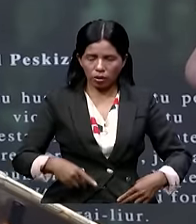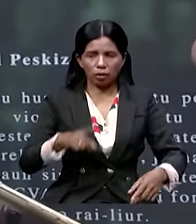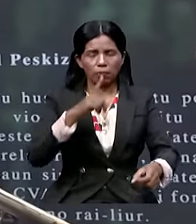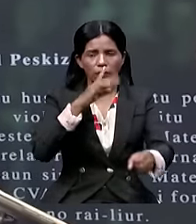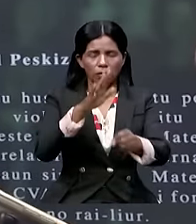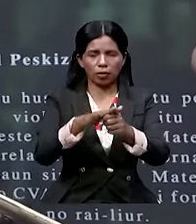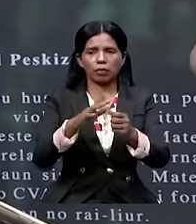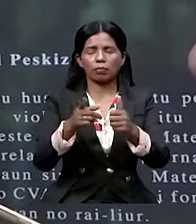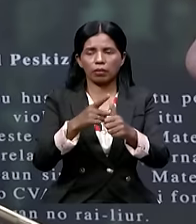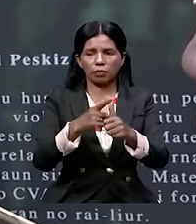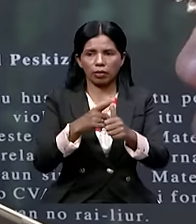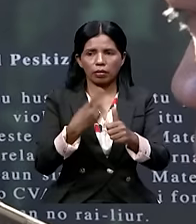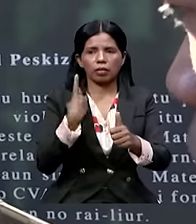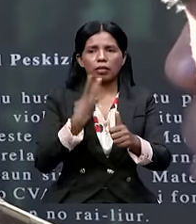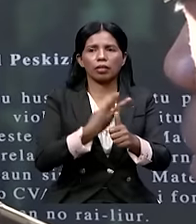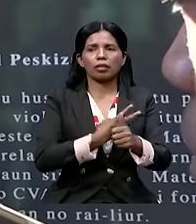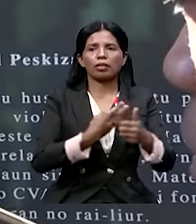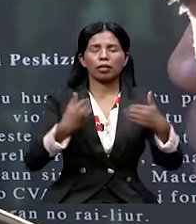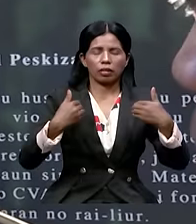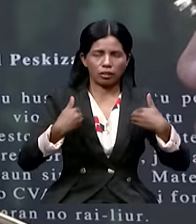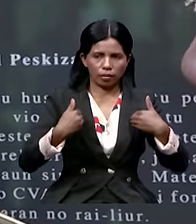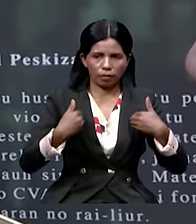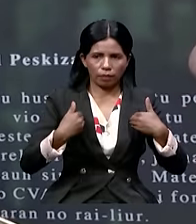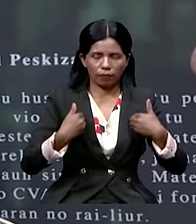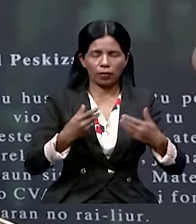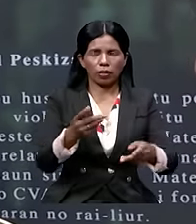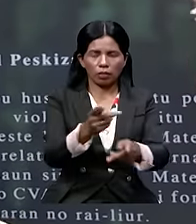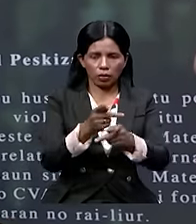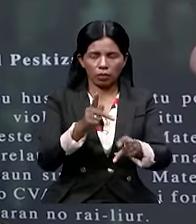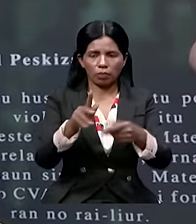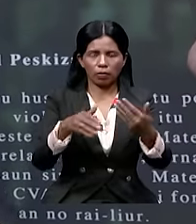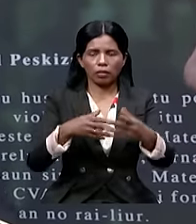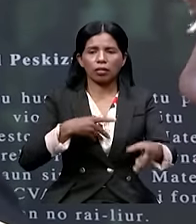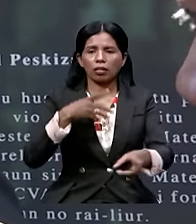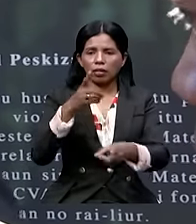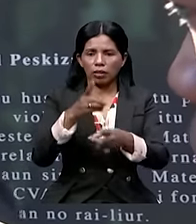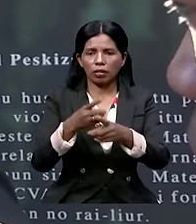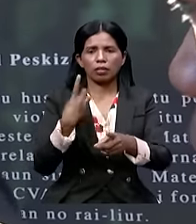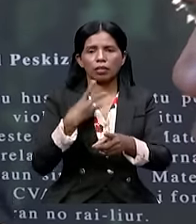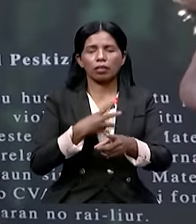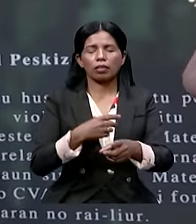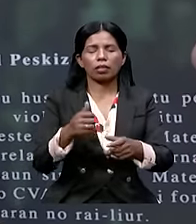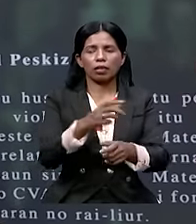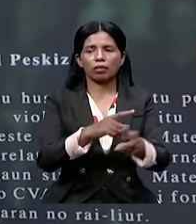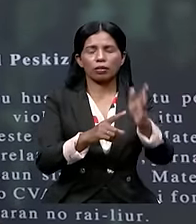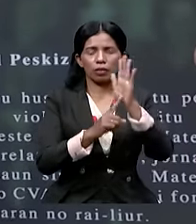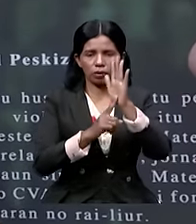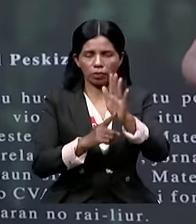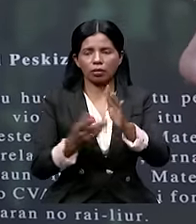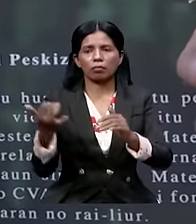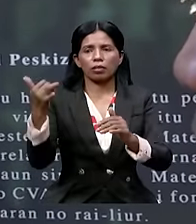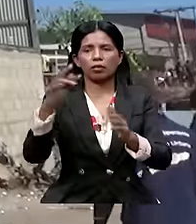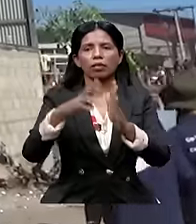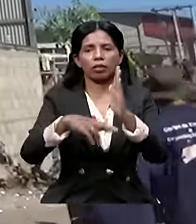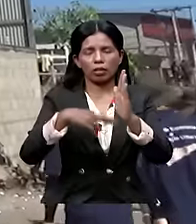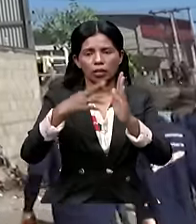neuro, molo, quando ita protege de cidadão unha direito, ita e autoridade a tu impõe basira regras,